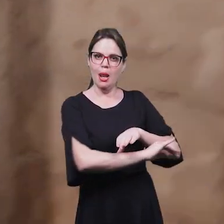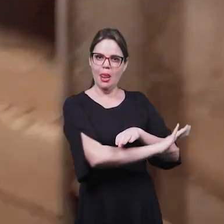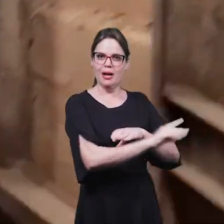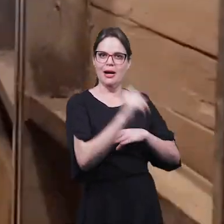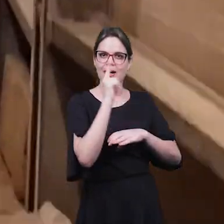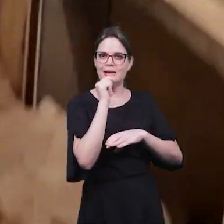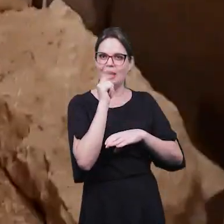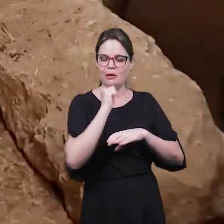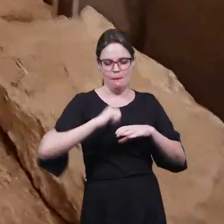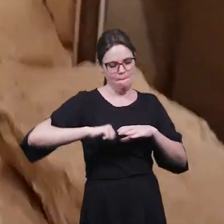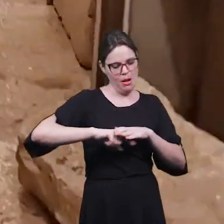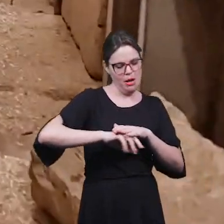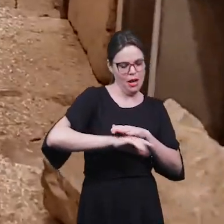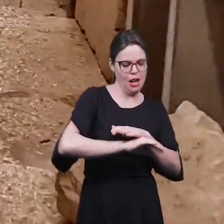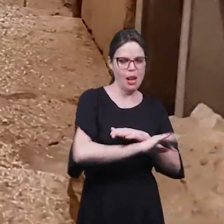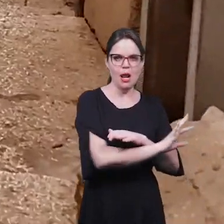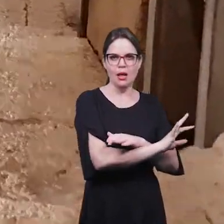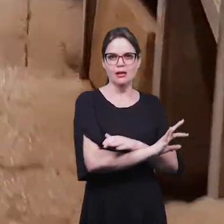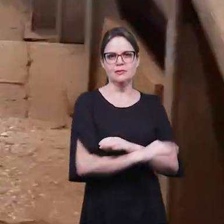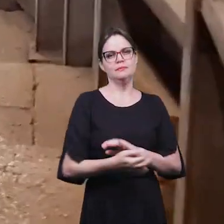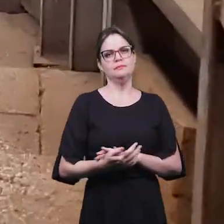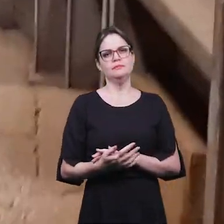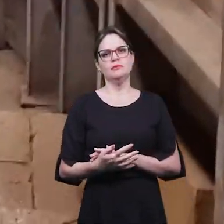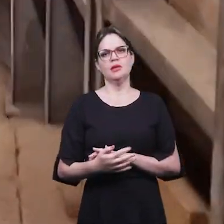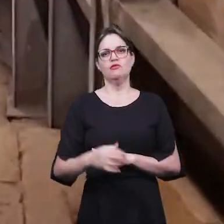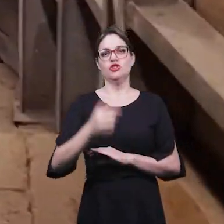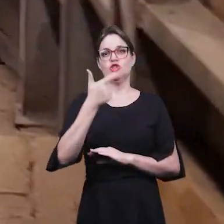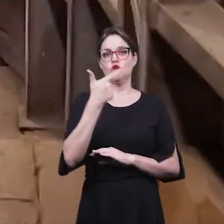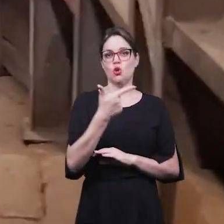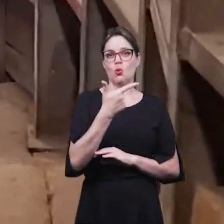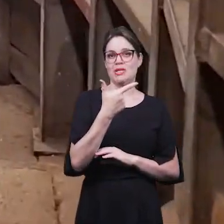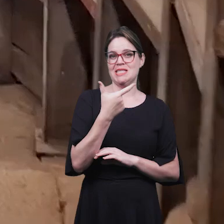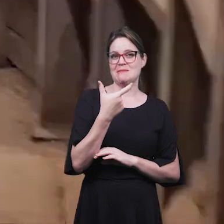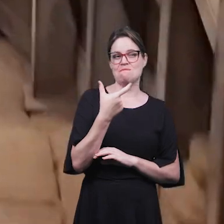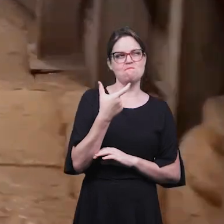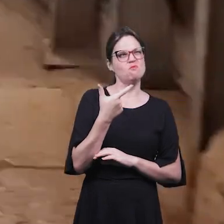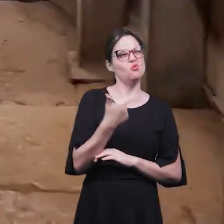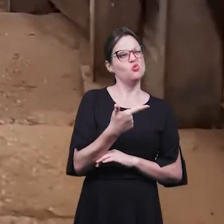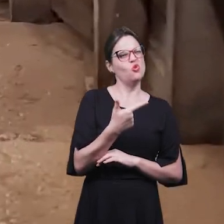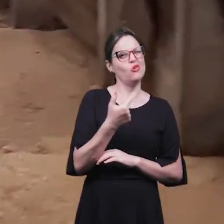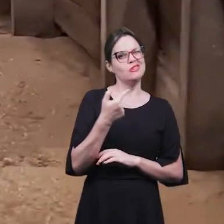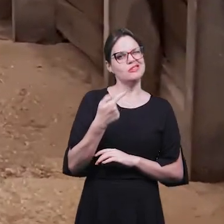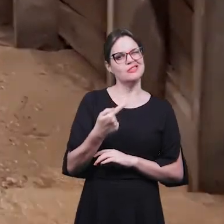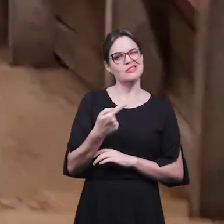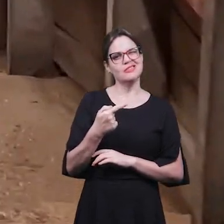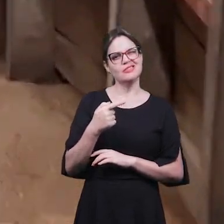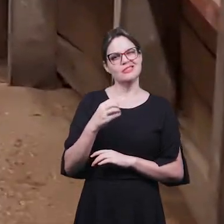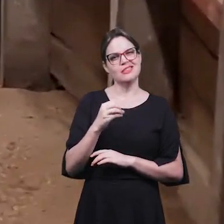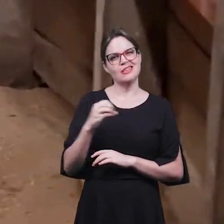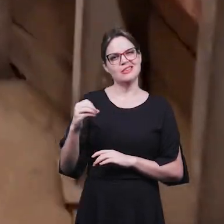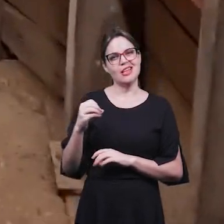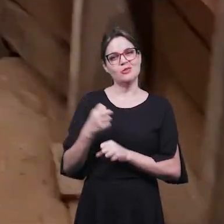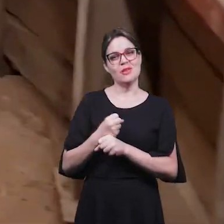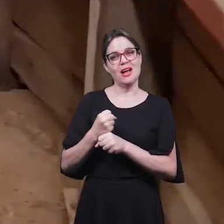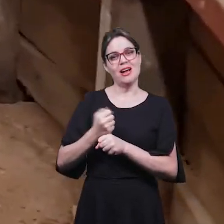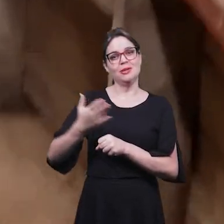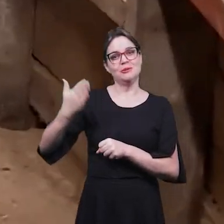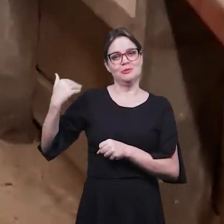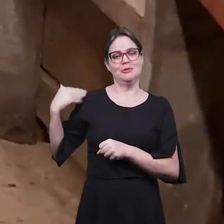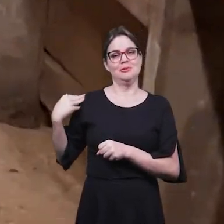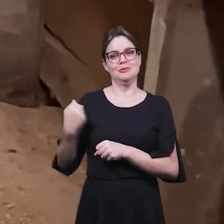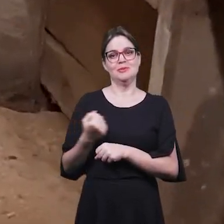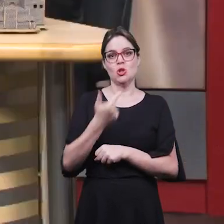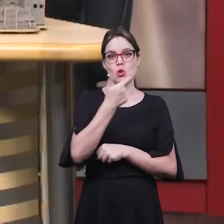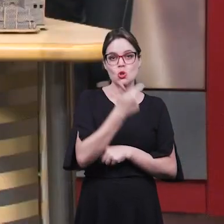ele é algo de 2.700 anos atrás, mais de 2.700 anos atrás, no tempo